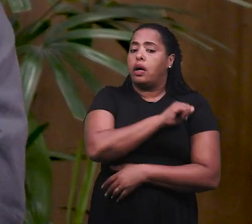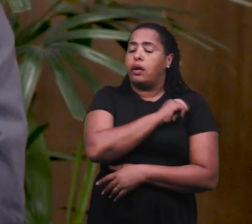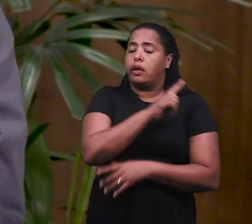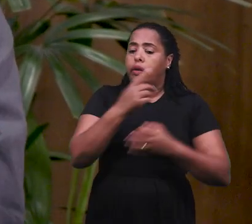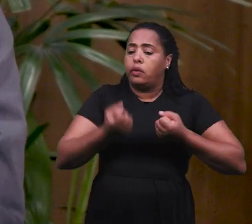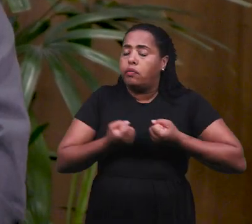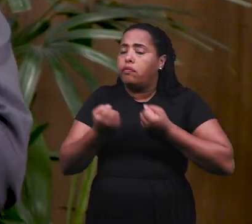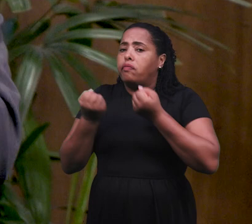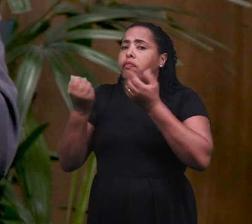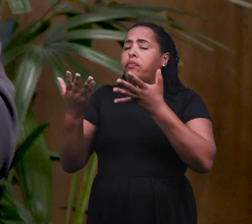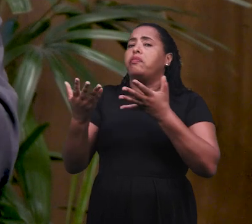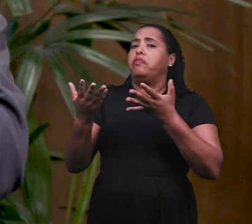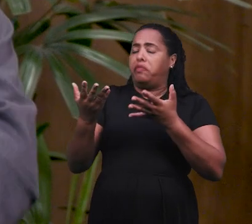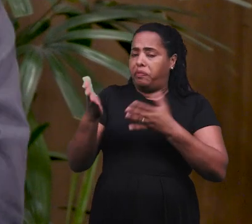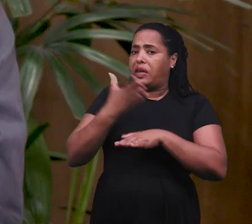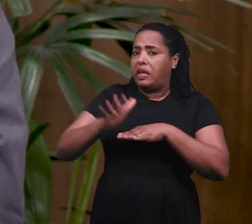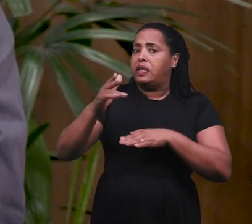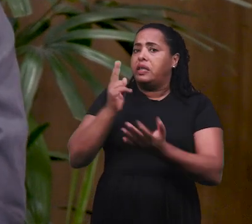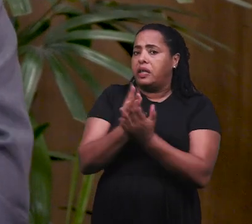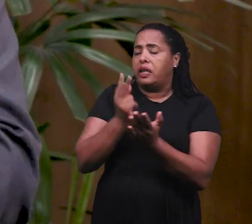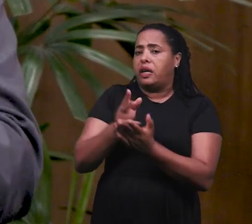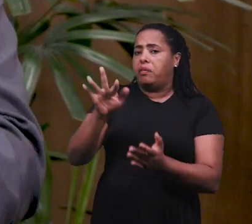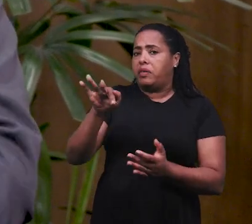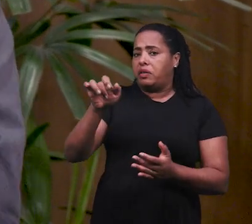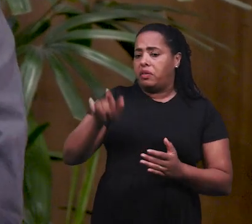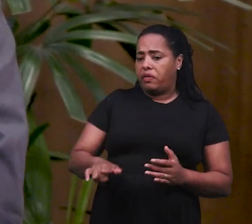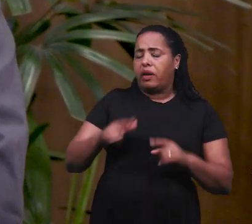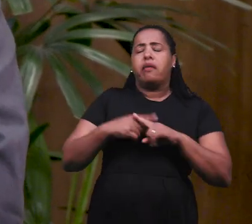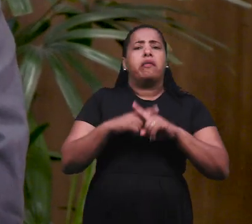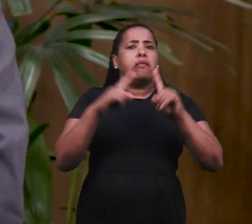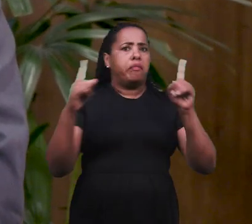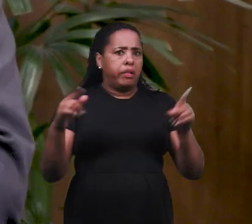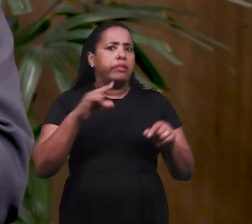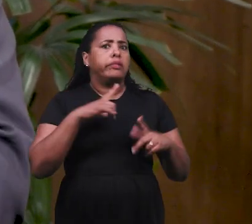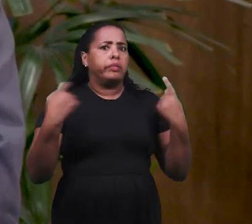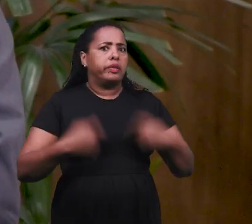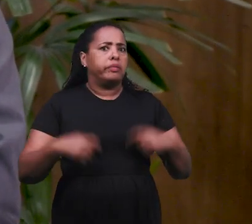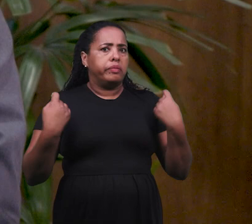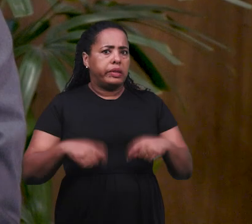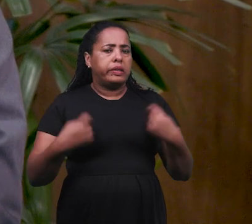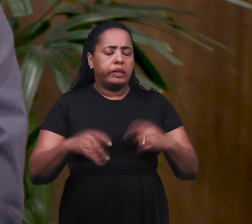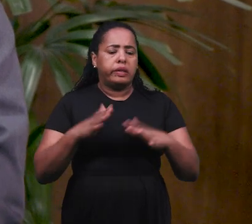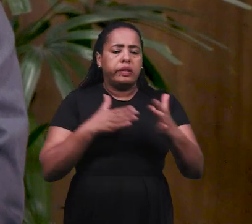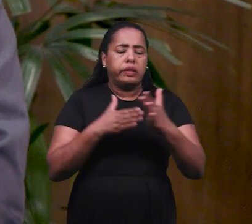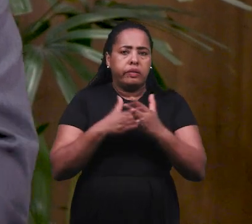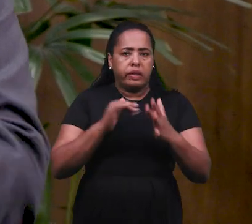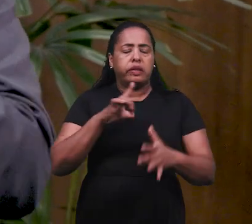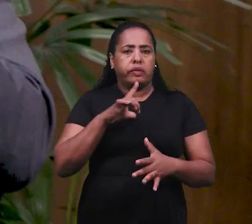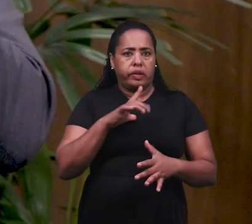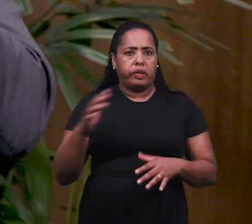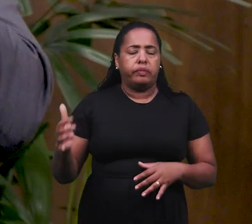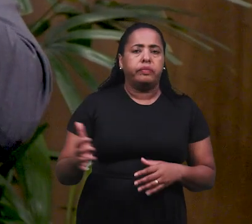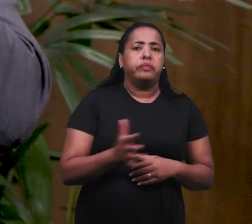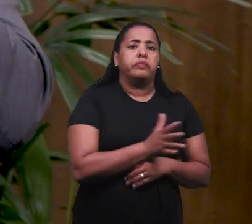ali, estudando, optaram por aquele ensino, mas que têm as suas necessidades também. É importante essa intervenção.